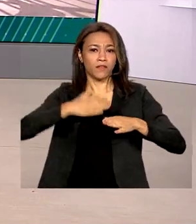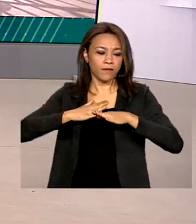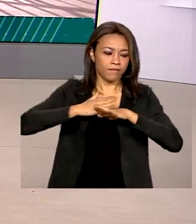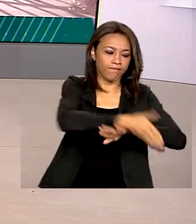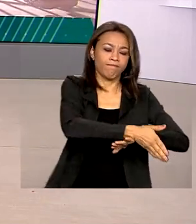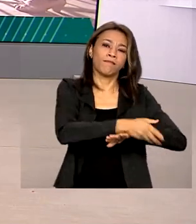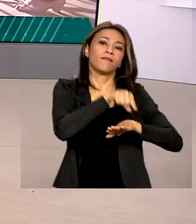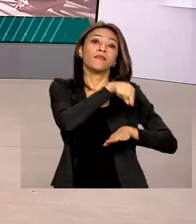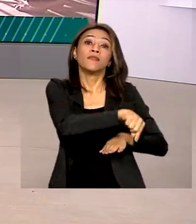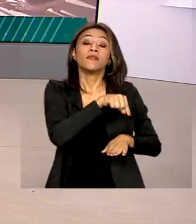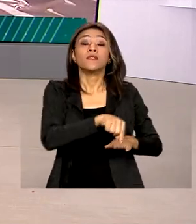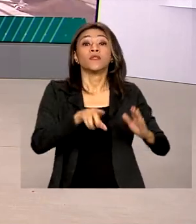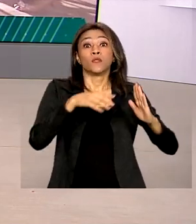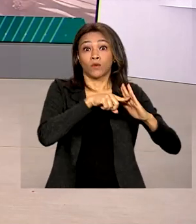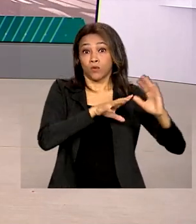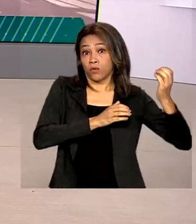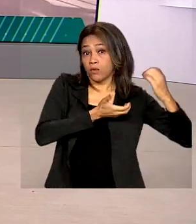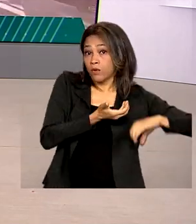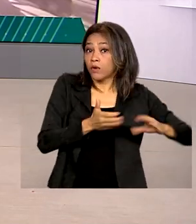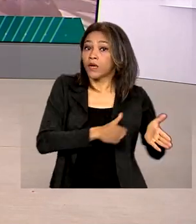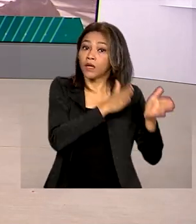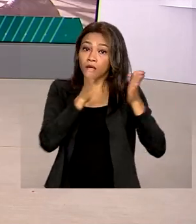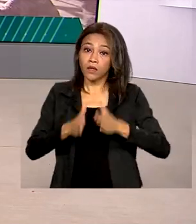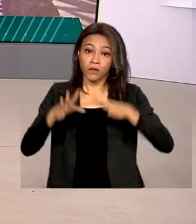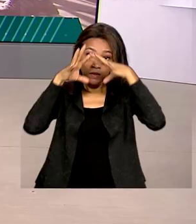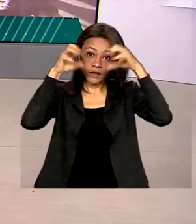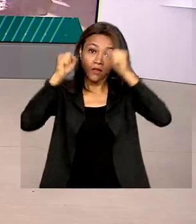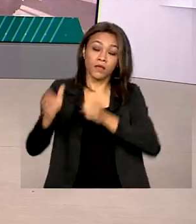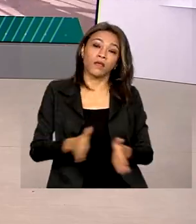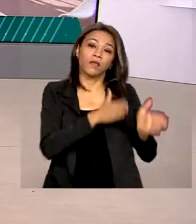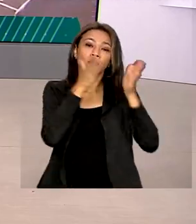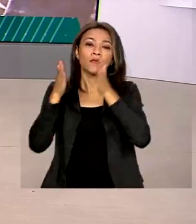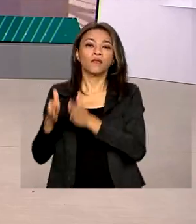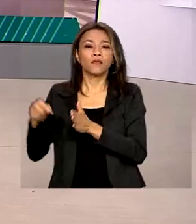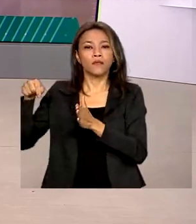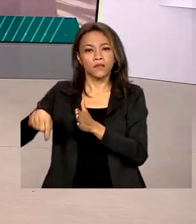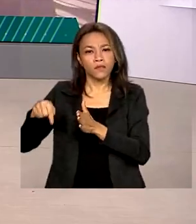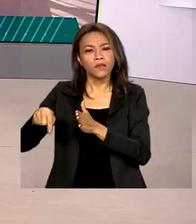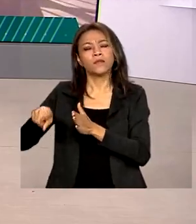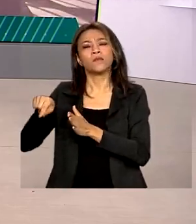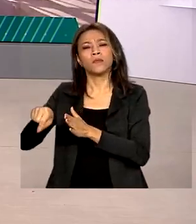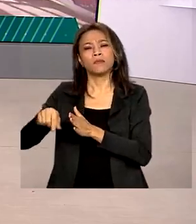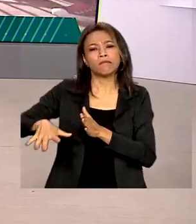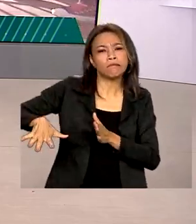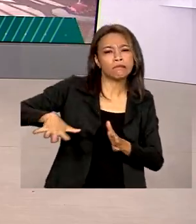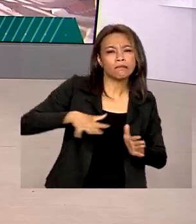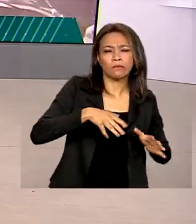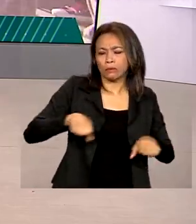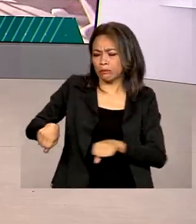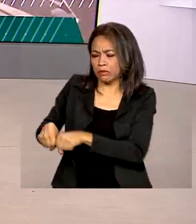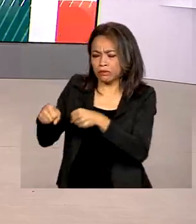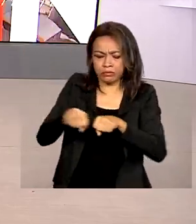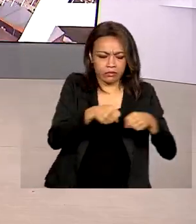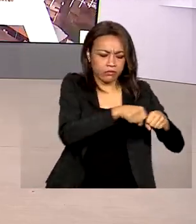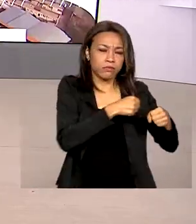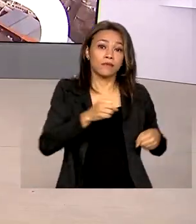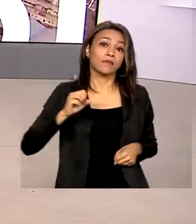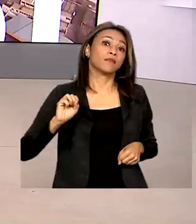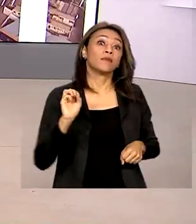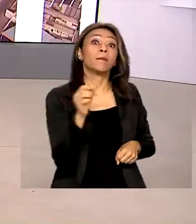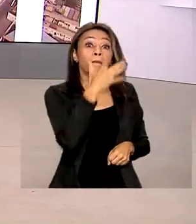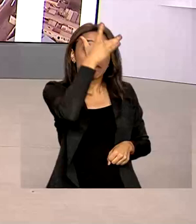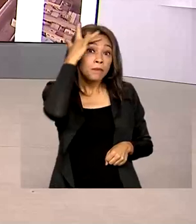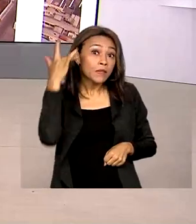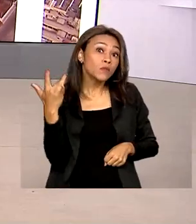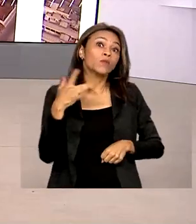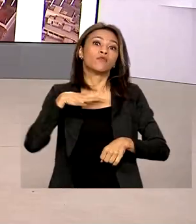e STF e também na destruição dos prédios públicos. Até agora, mais de 300 pessoas foram presas. Quem está